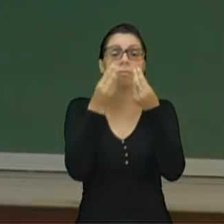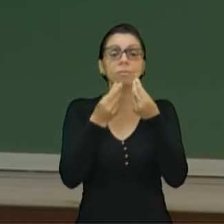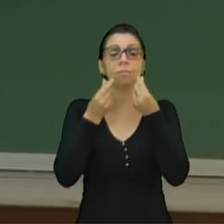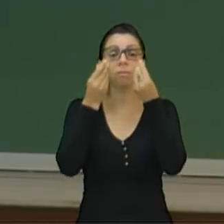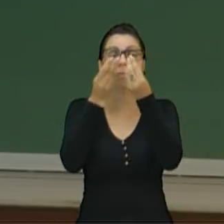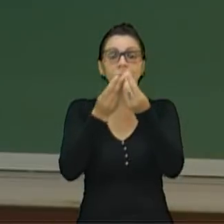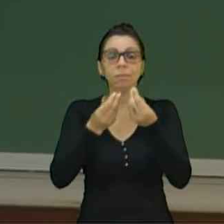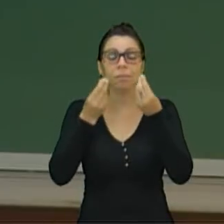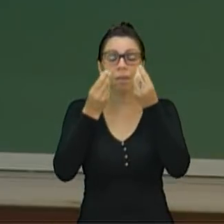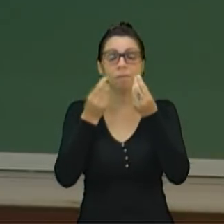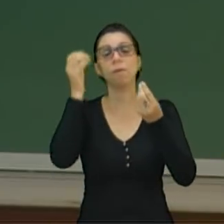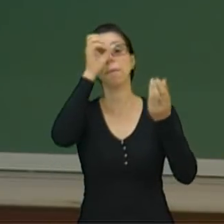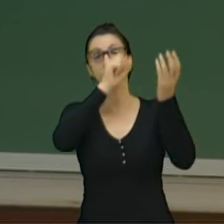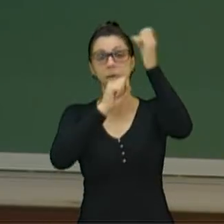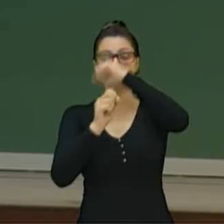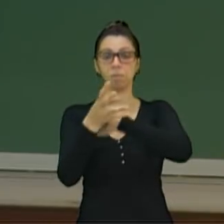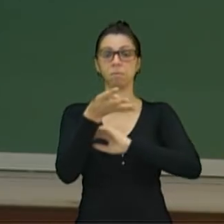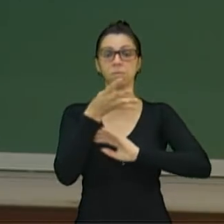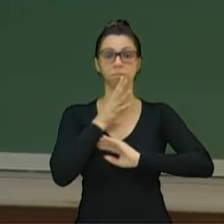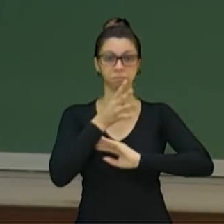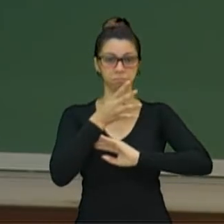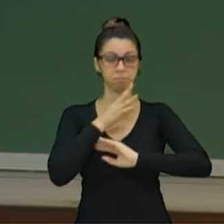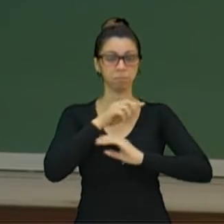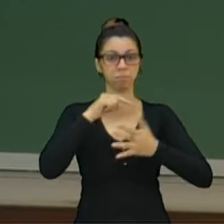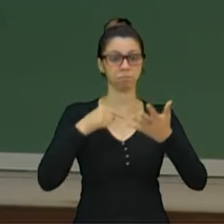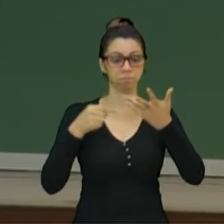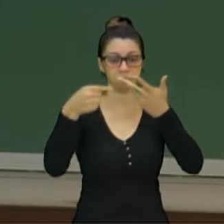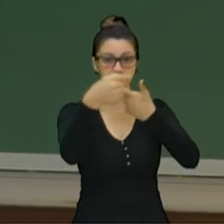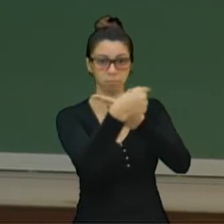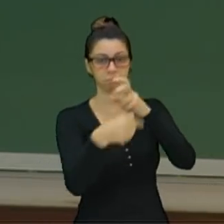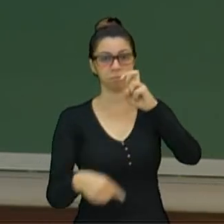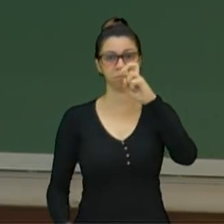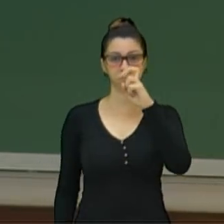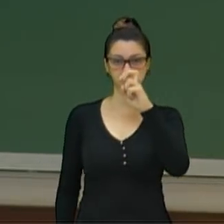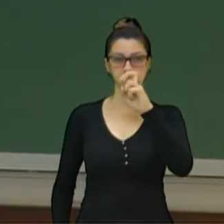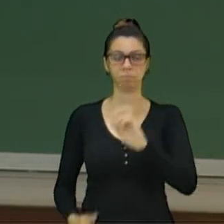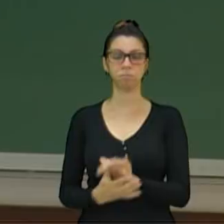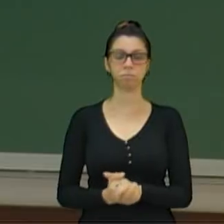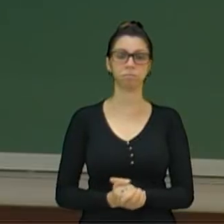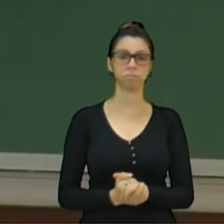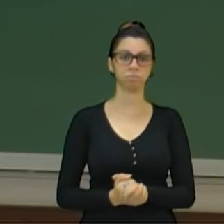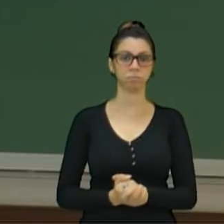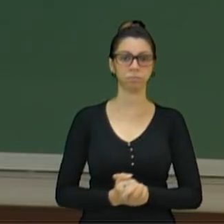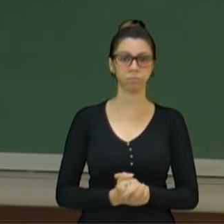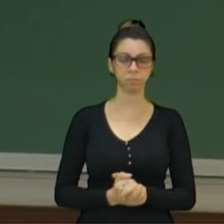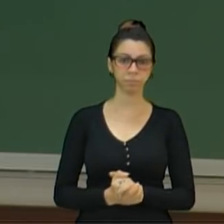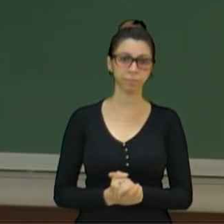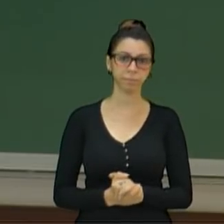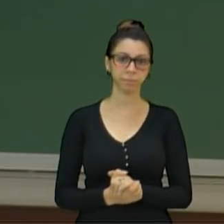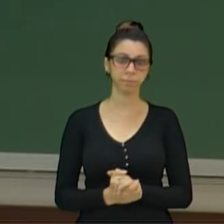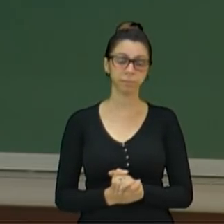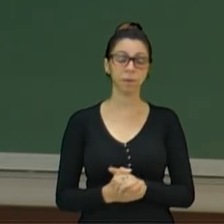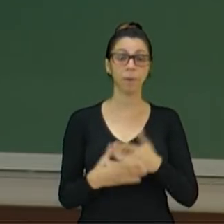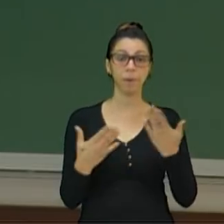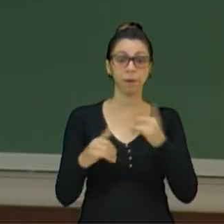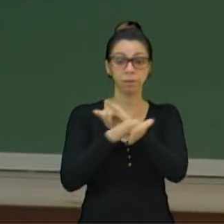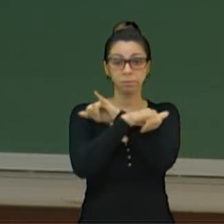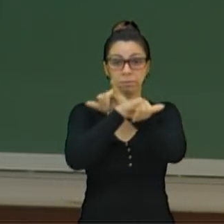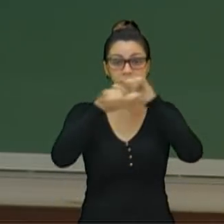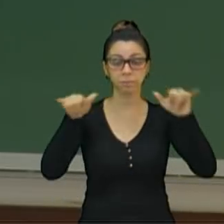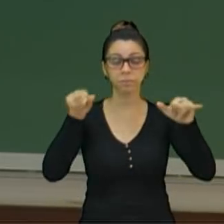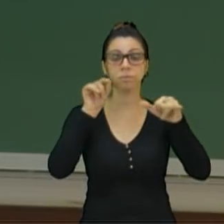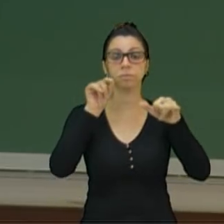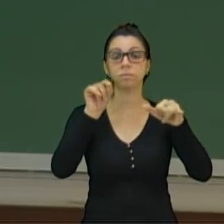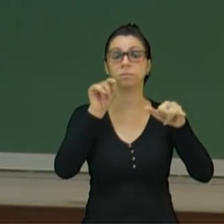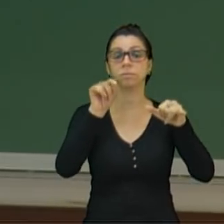vai aprender e vai reconhecer que são 5. Então, vamos adiante? Vou trazer para vocês uma notícia. E essa